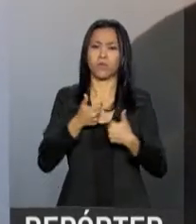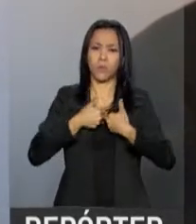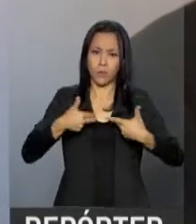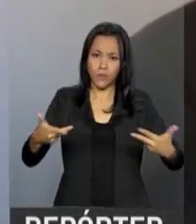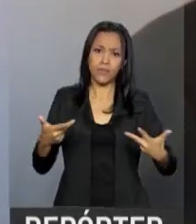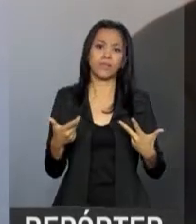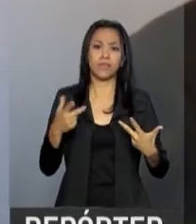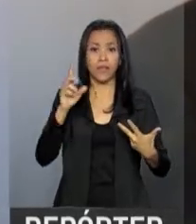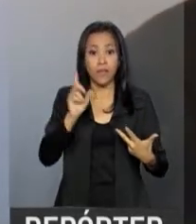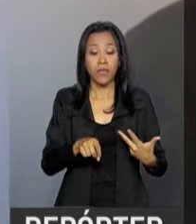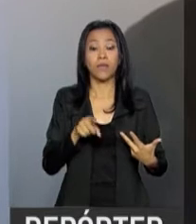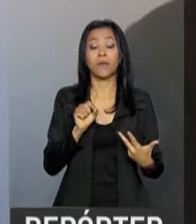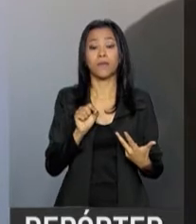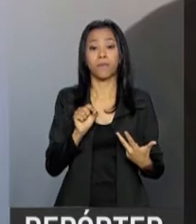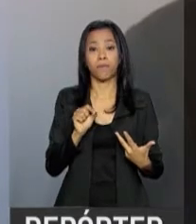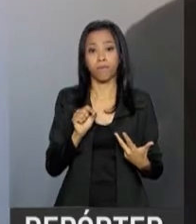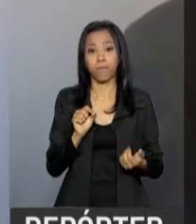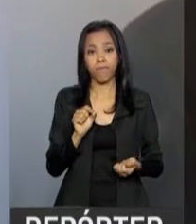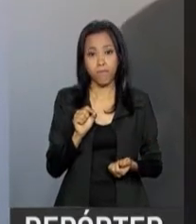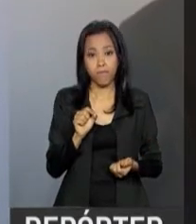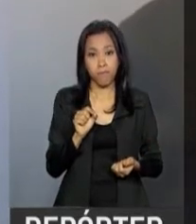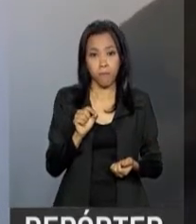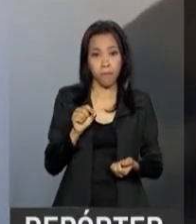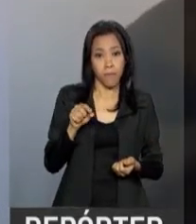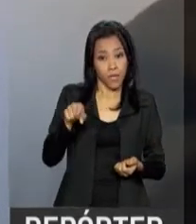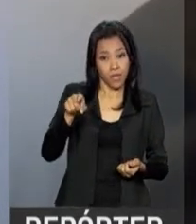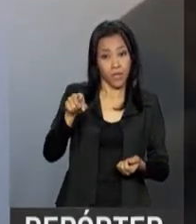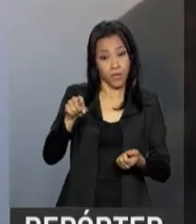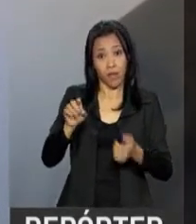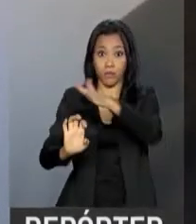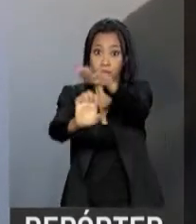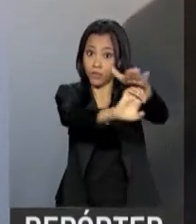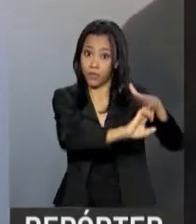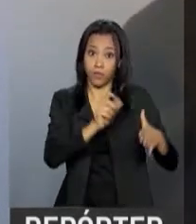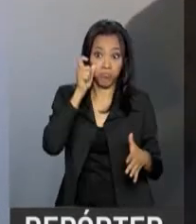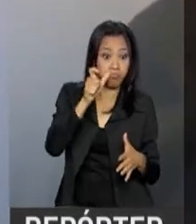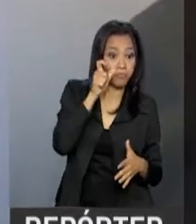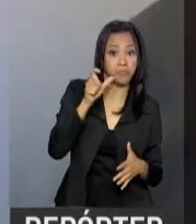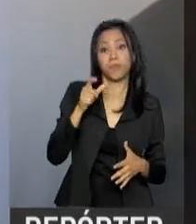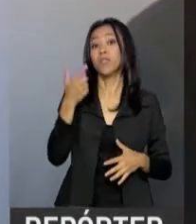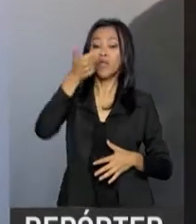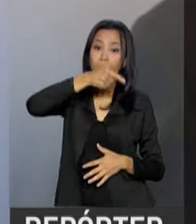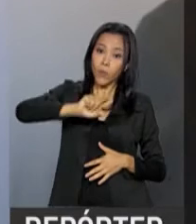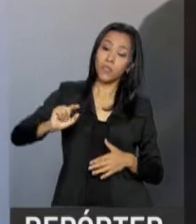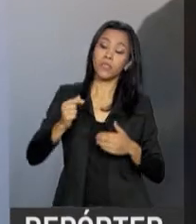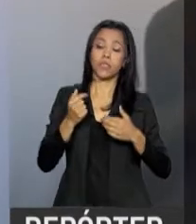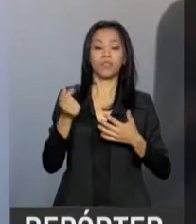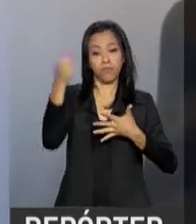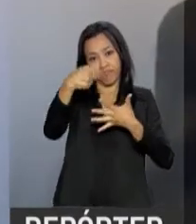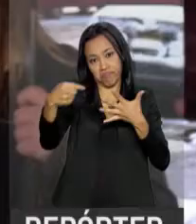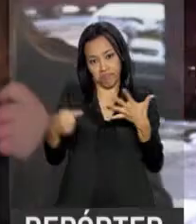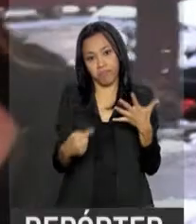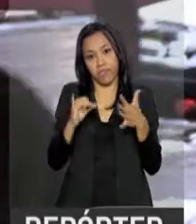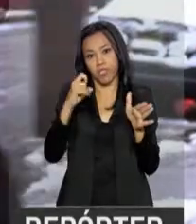objeto da atenção dos órgãos a que promove a concorrência e outras questões tributárias que vai ser vão ser analisadas com